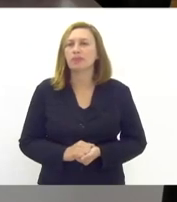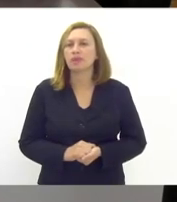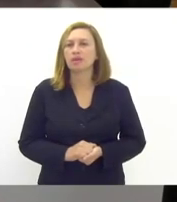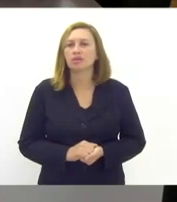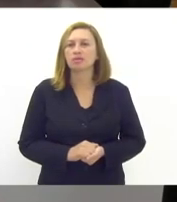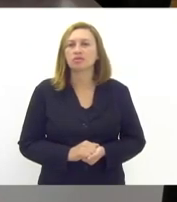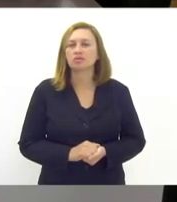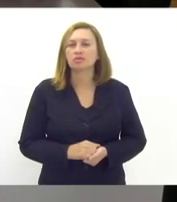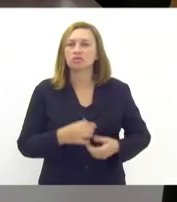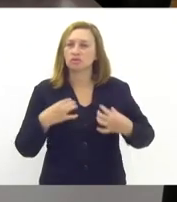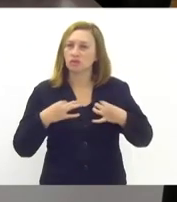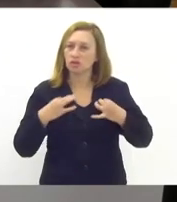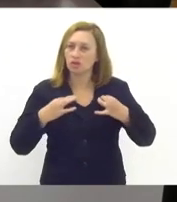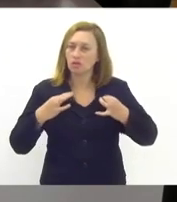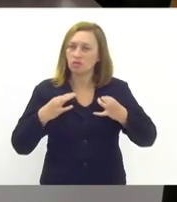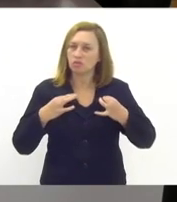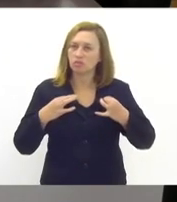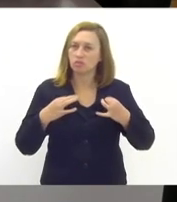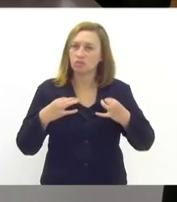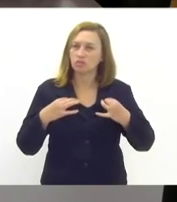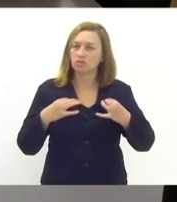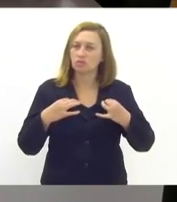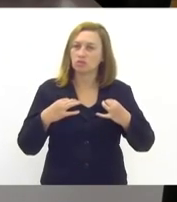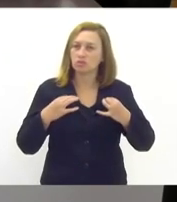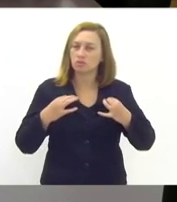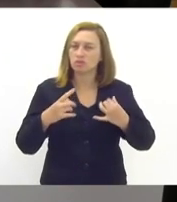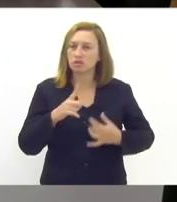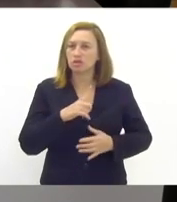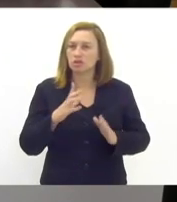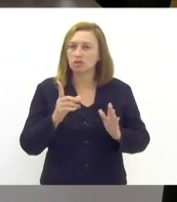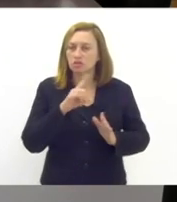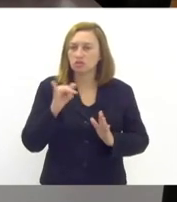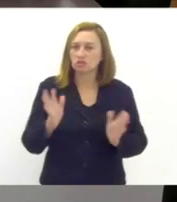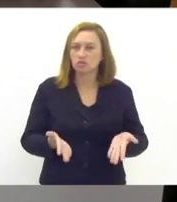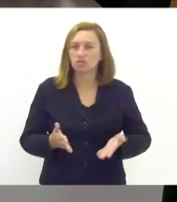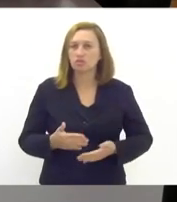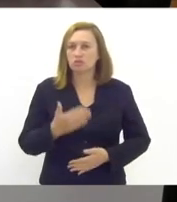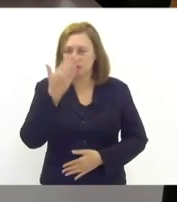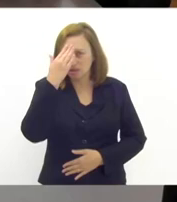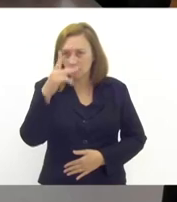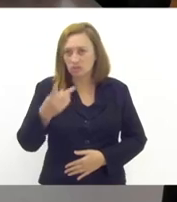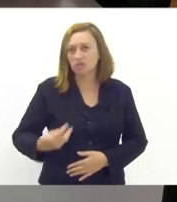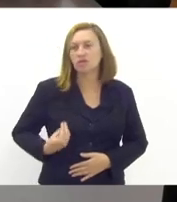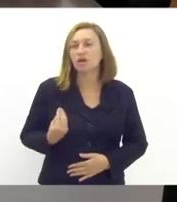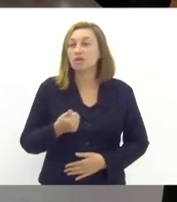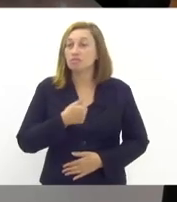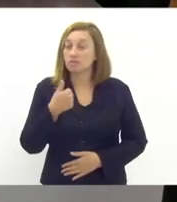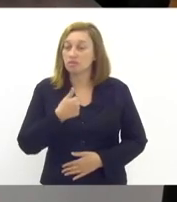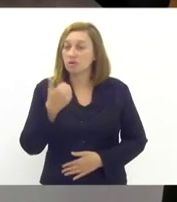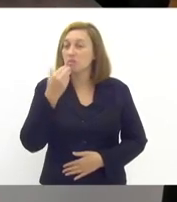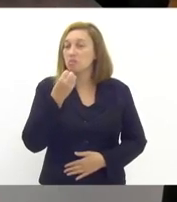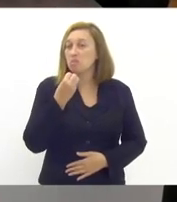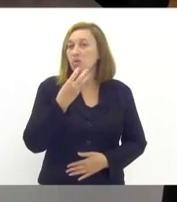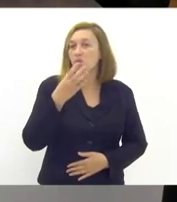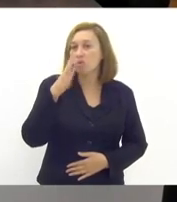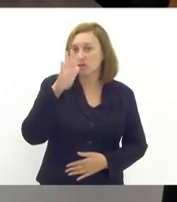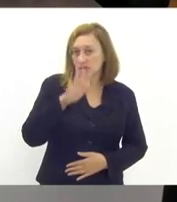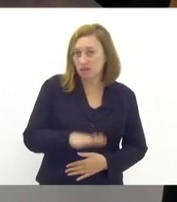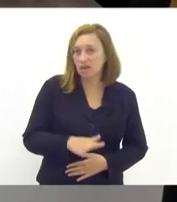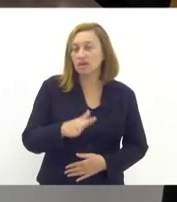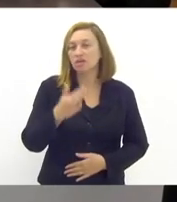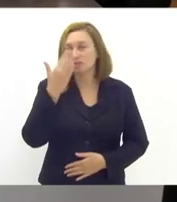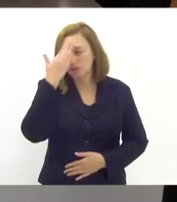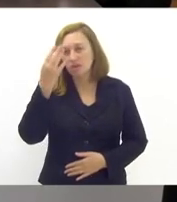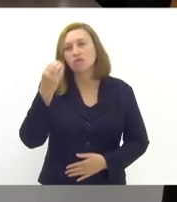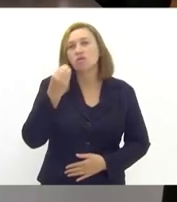da farda que o senhor veste no dia de hoje. Muito obrigada pela sua presença. Primeiramente, boa tarde, agradecer a oportunidade.